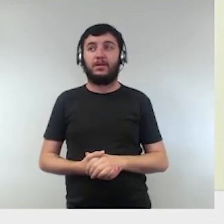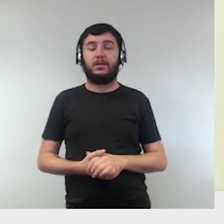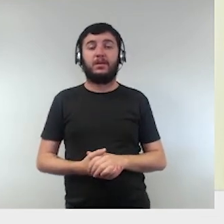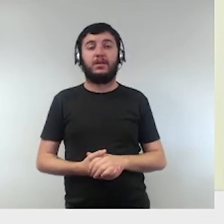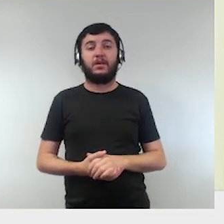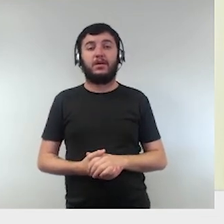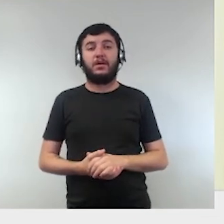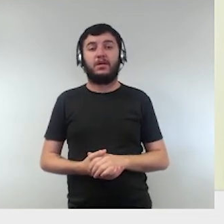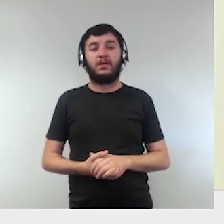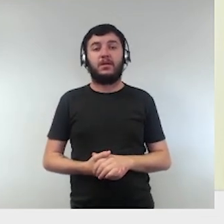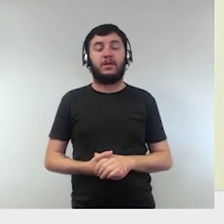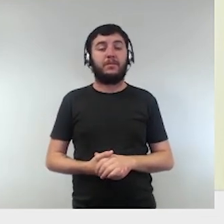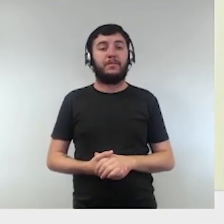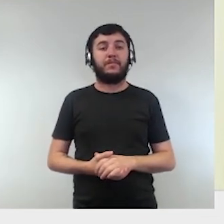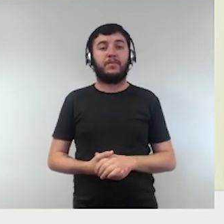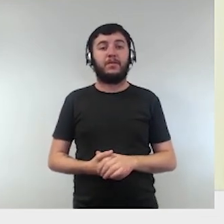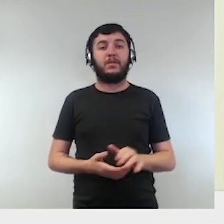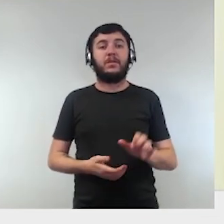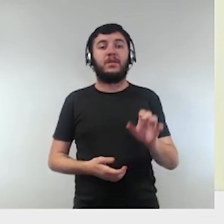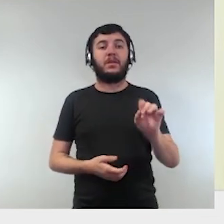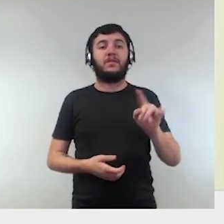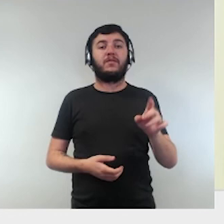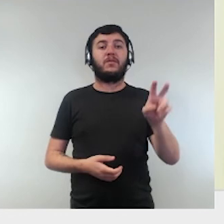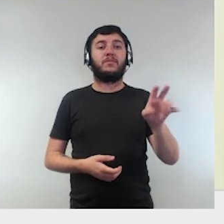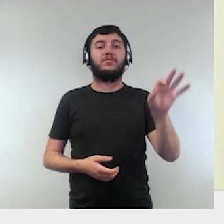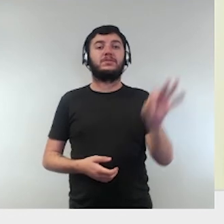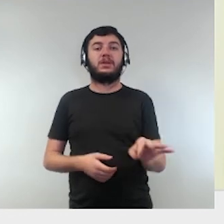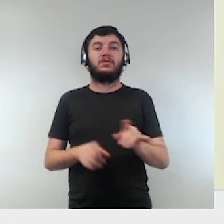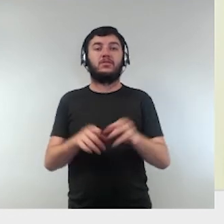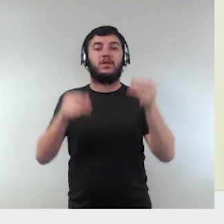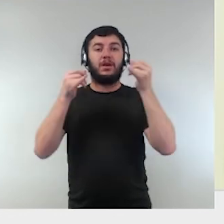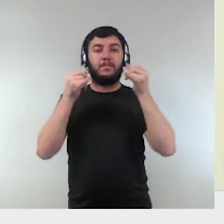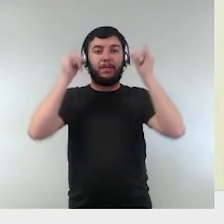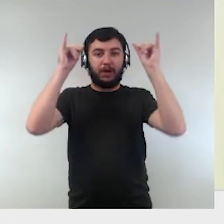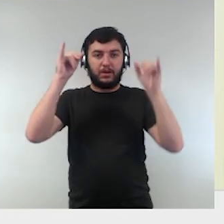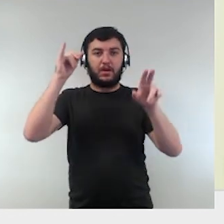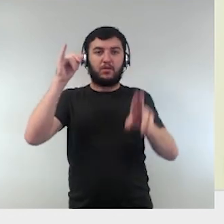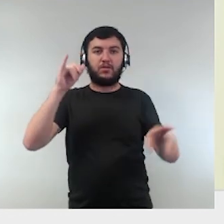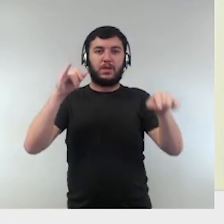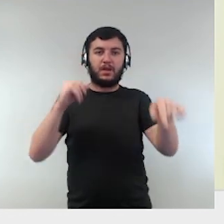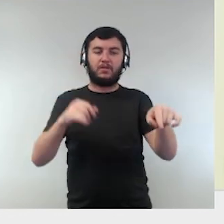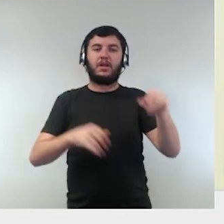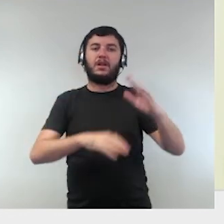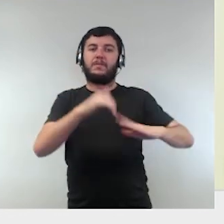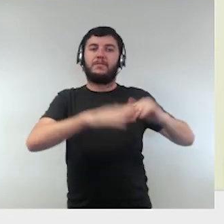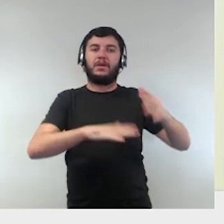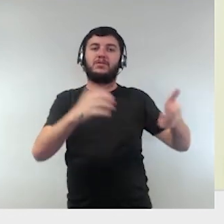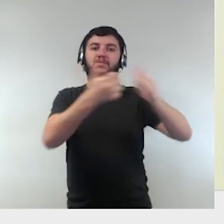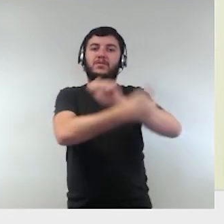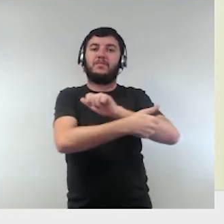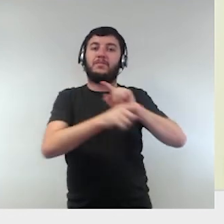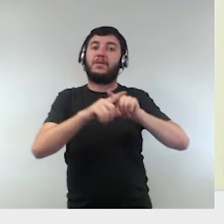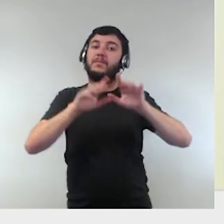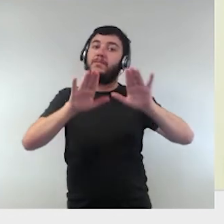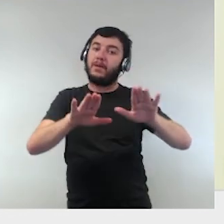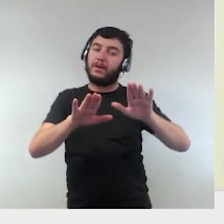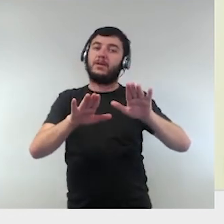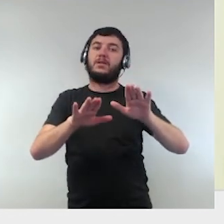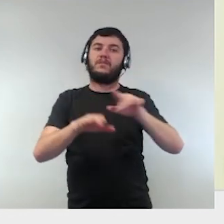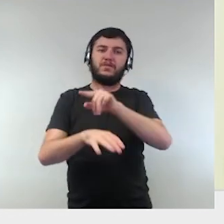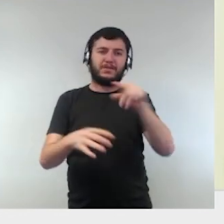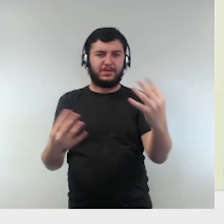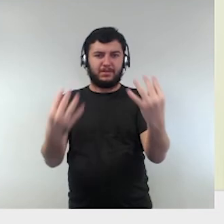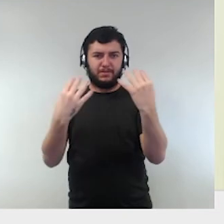rebanho nacional é utilizado em vaquejada. E o boi que participa de vaquejada, ele só utiliza... Vocês estão me